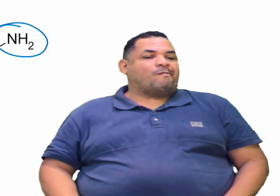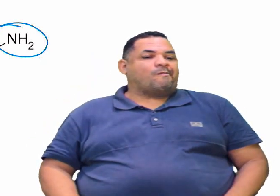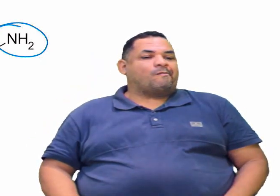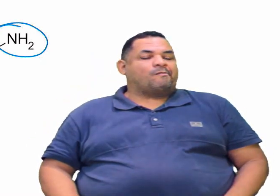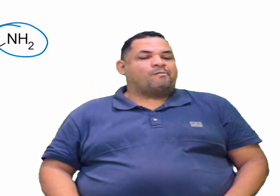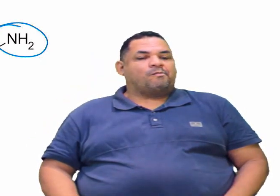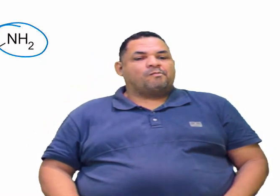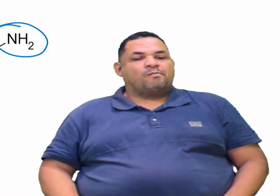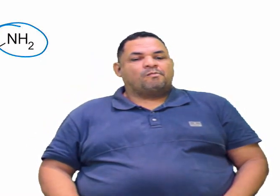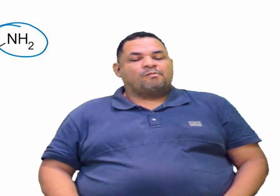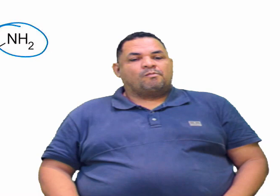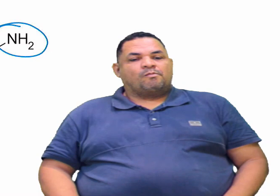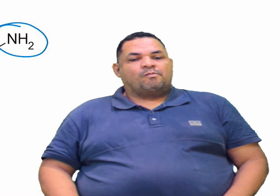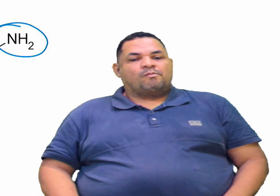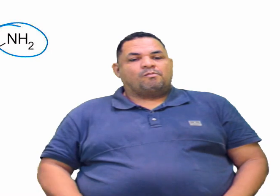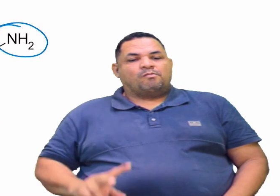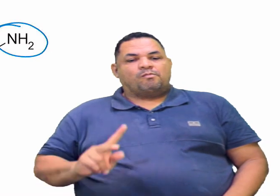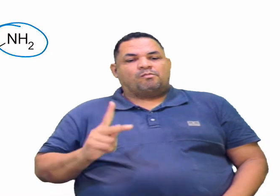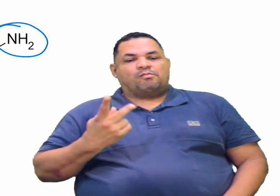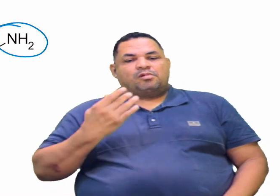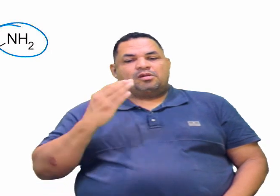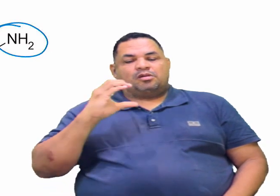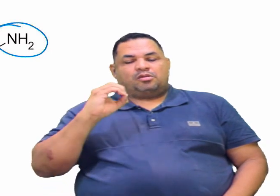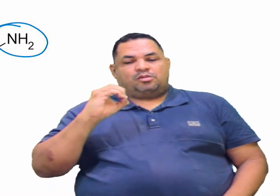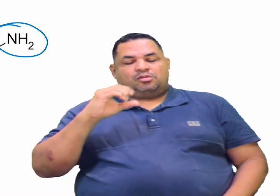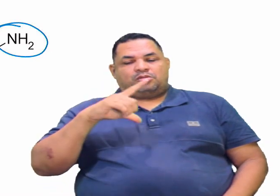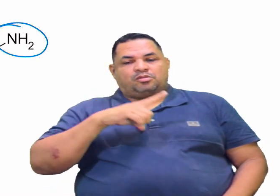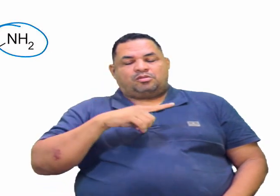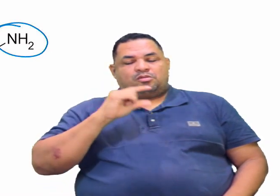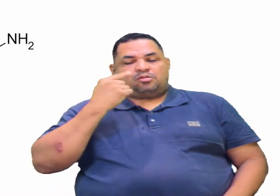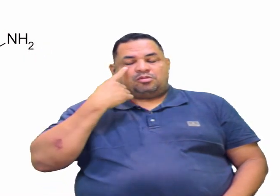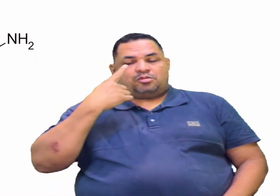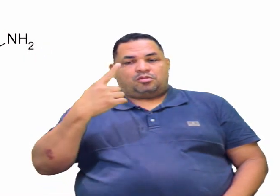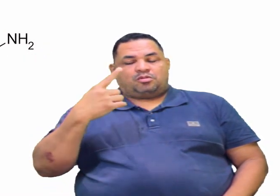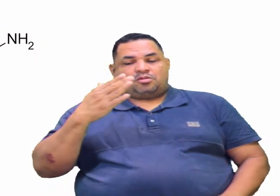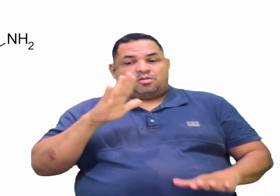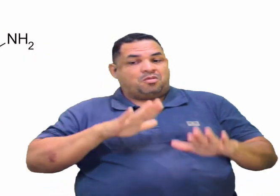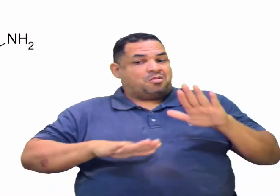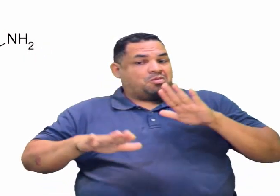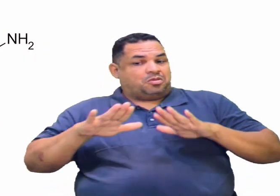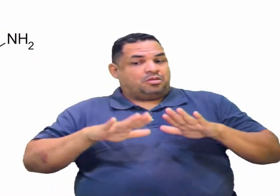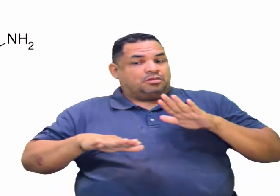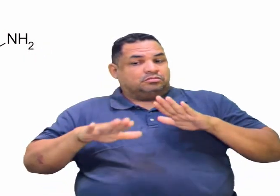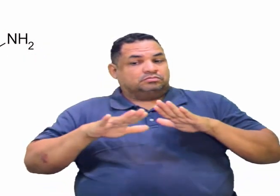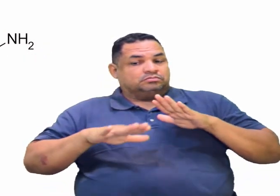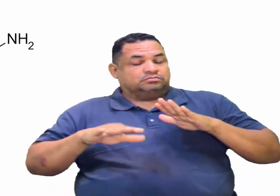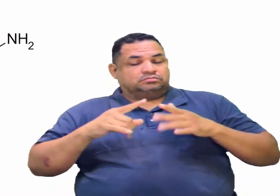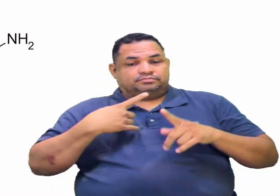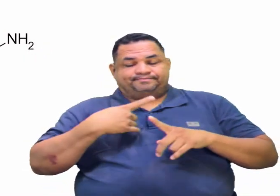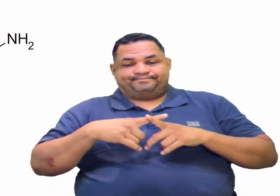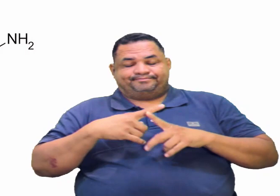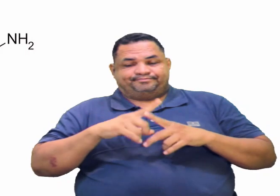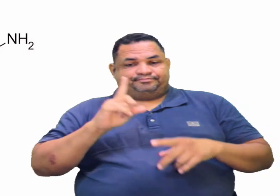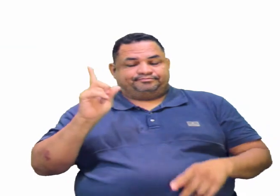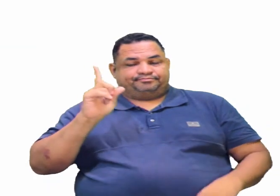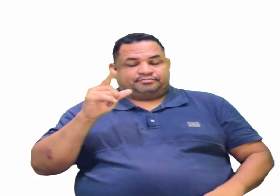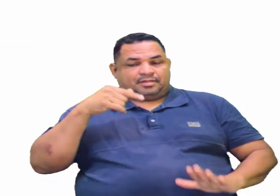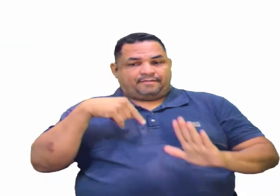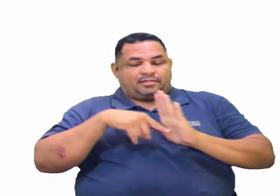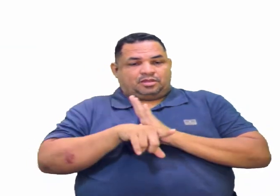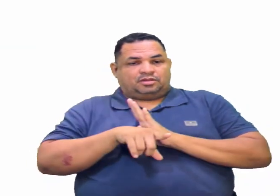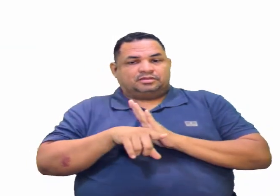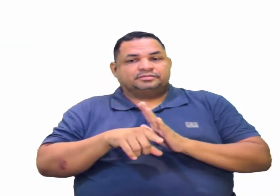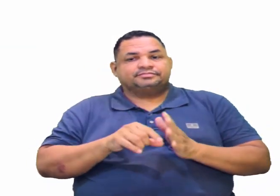hidroxilas, né? Olha só. E aí, o que você tem que ter cuidado nessa questão? Porque lá no